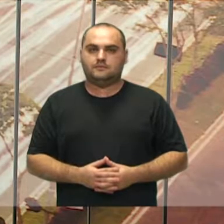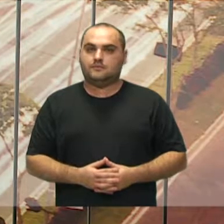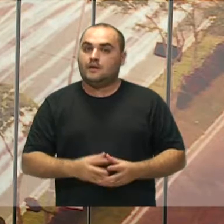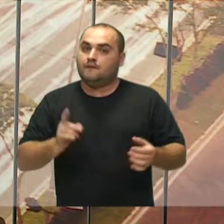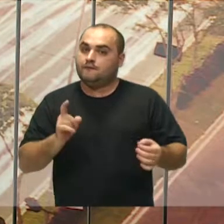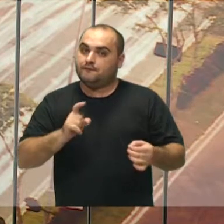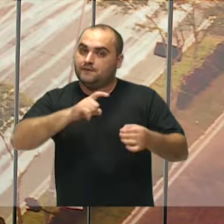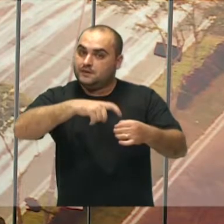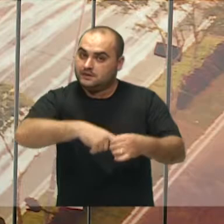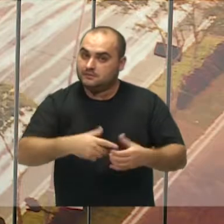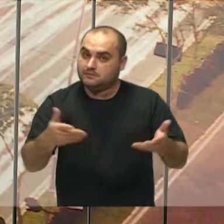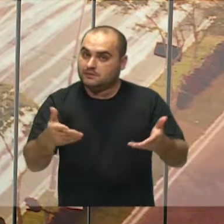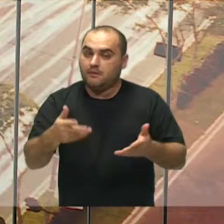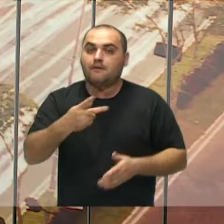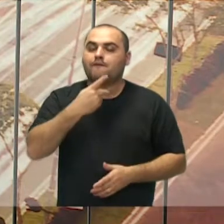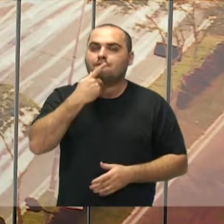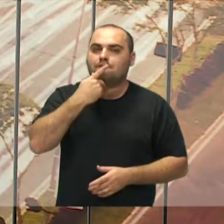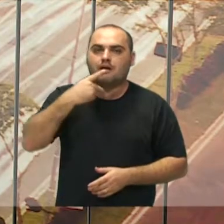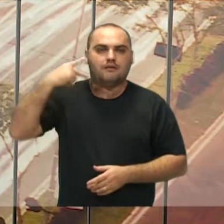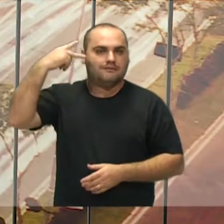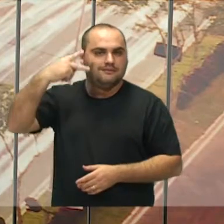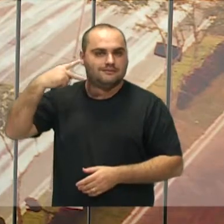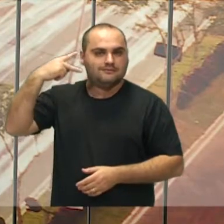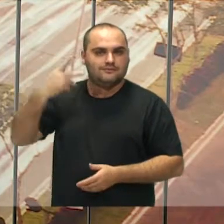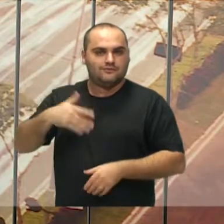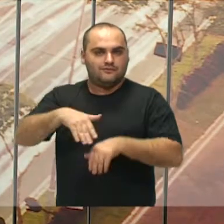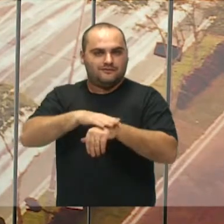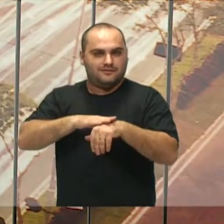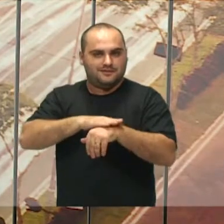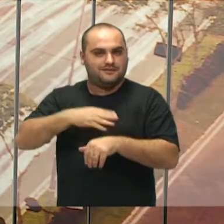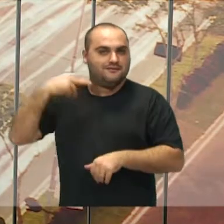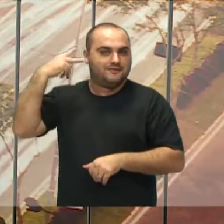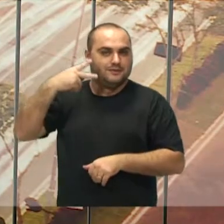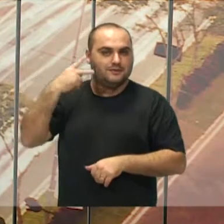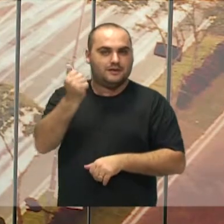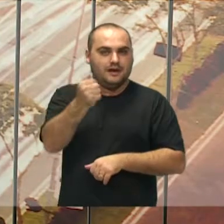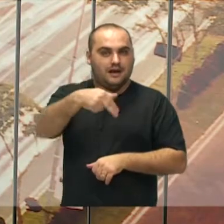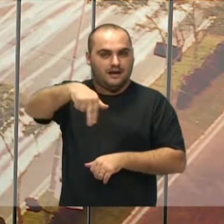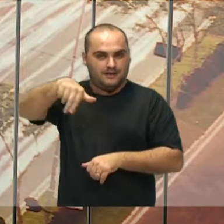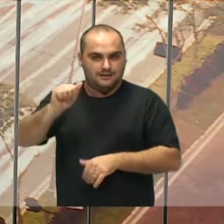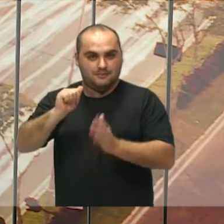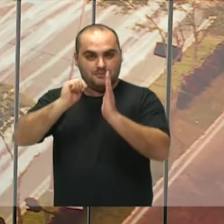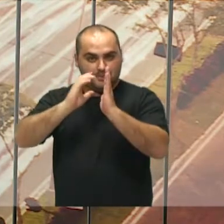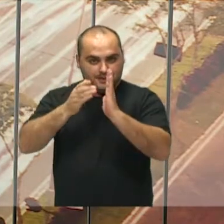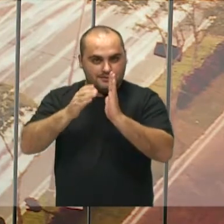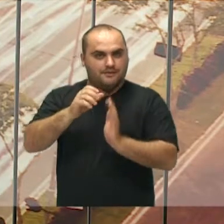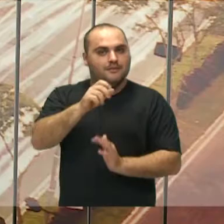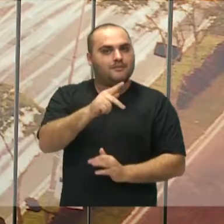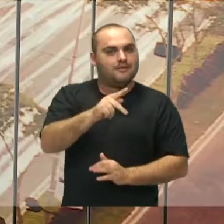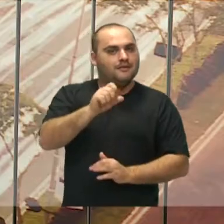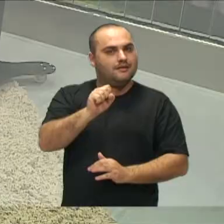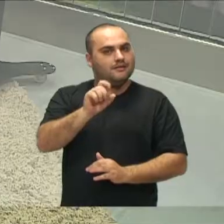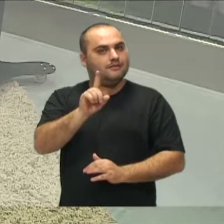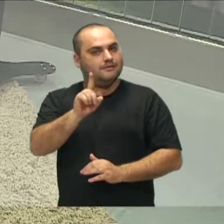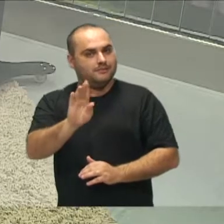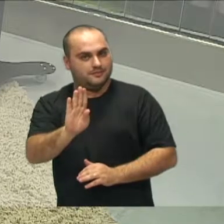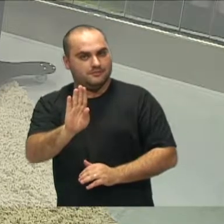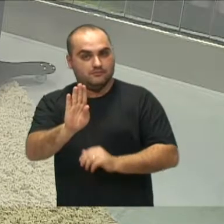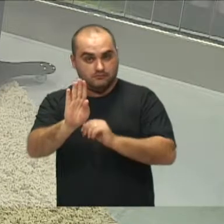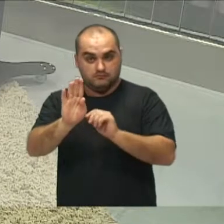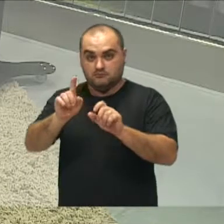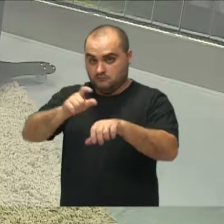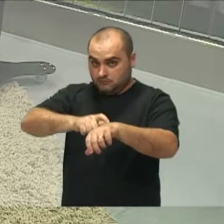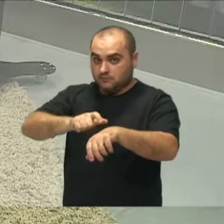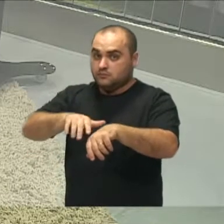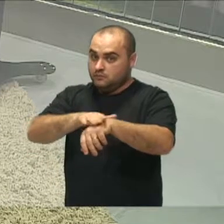Nós retornamos com o programa Fala Vereador e hoje conversando com a vereadora Ana Carolina, do PSDB. Nesse momento, a gente está conversando sobre